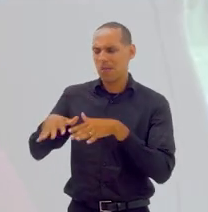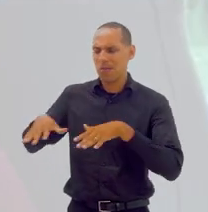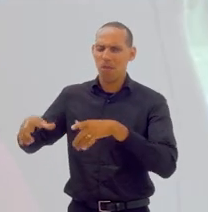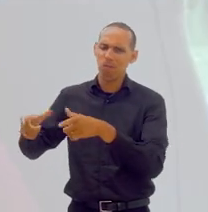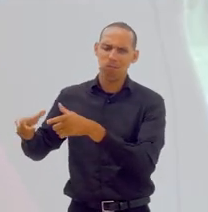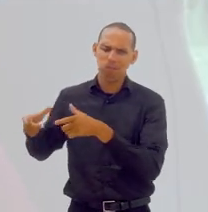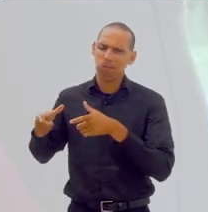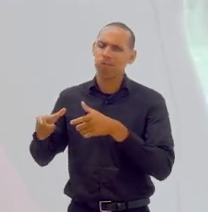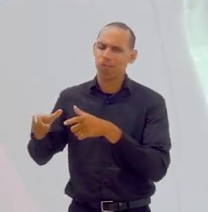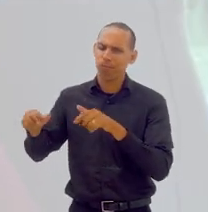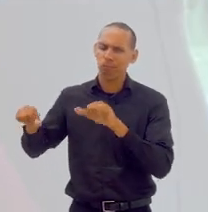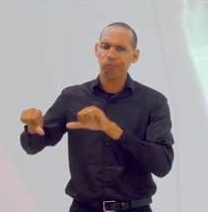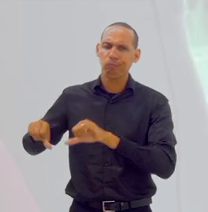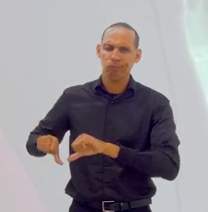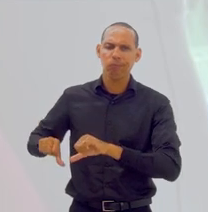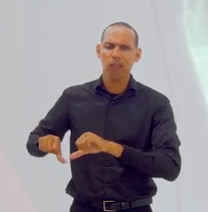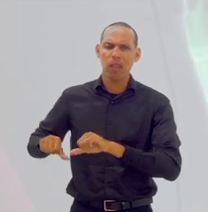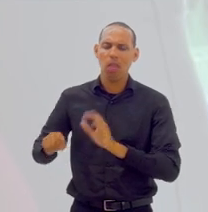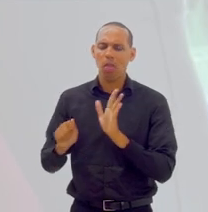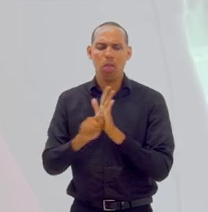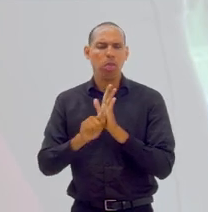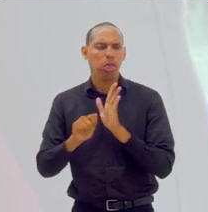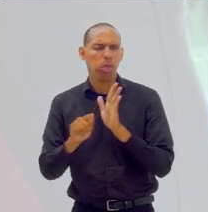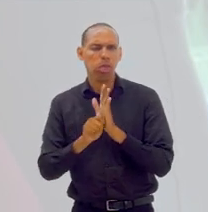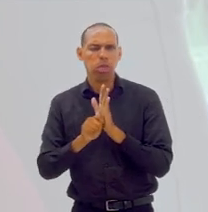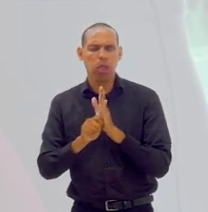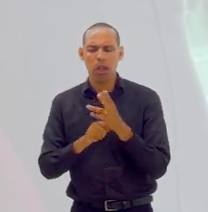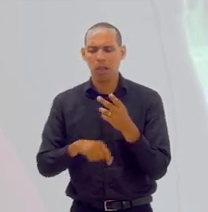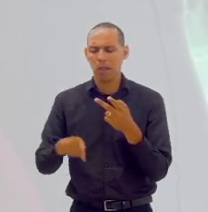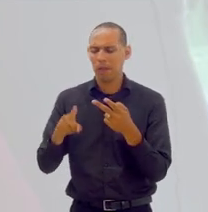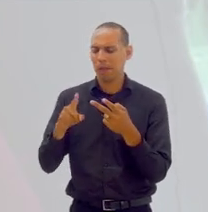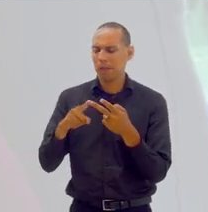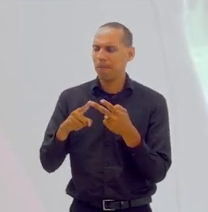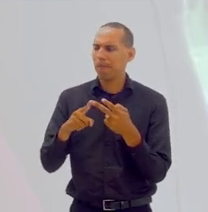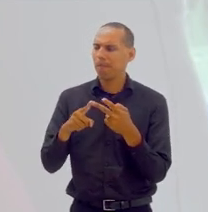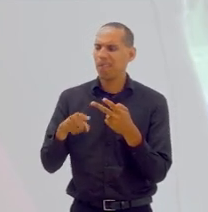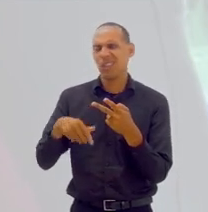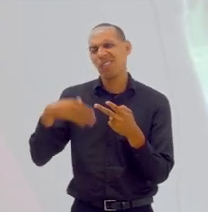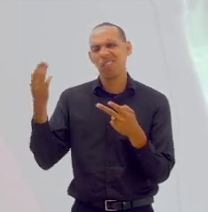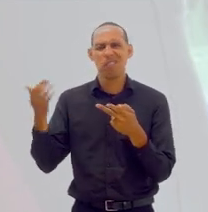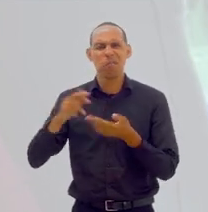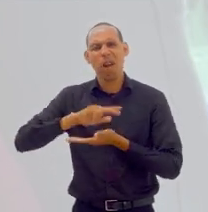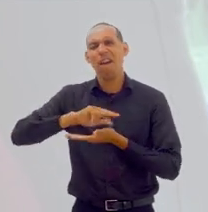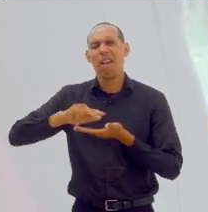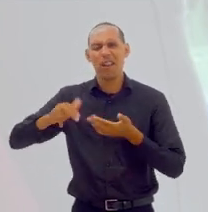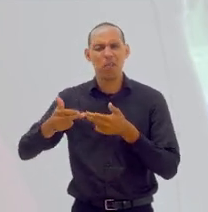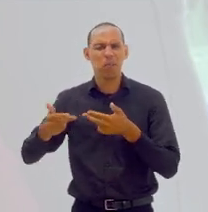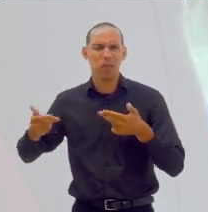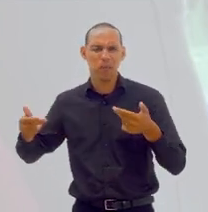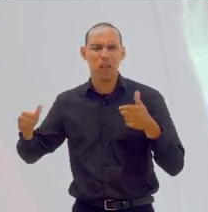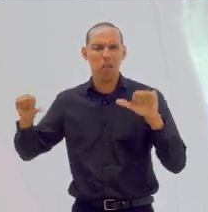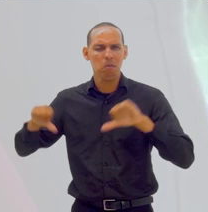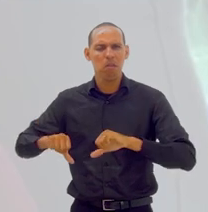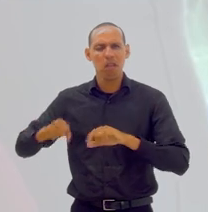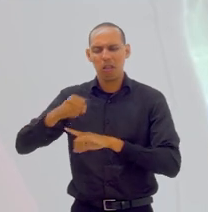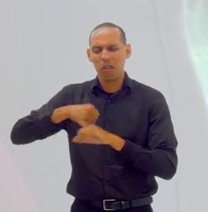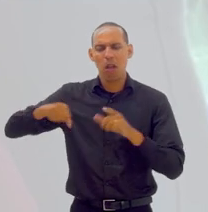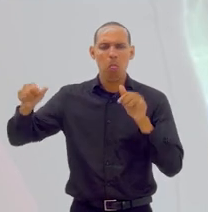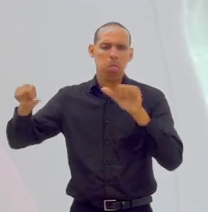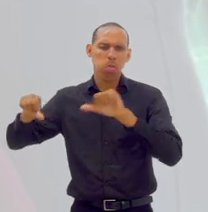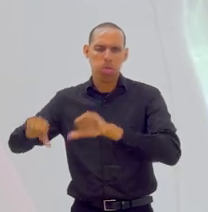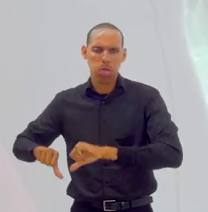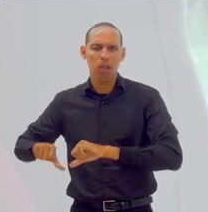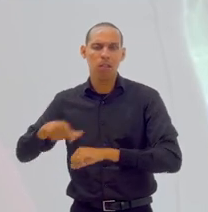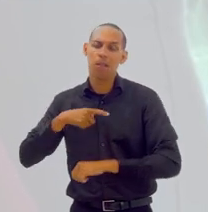todos conhecemos, né? As drogas, enfim, toda a dissolução social